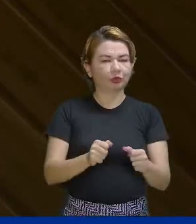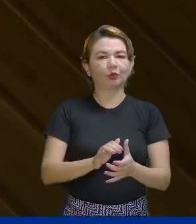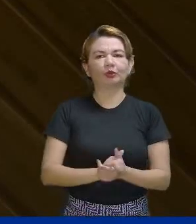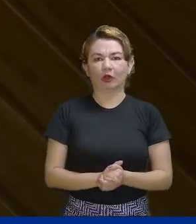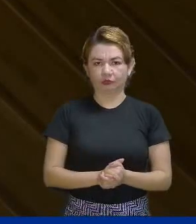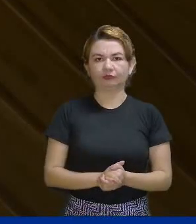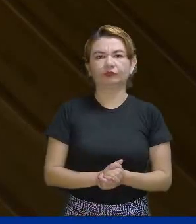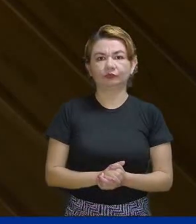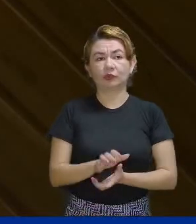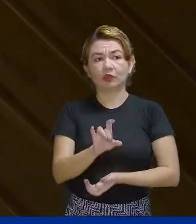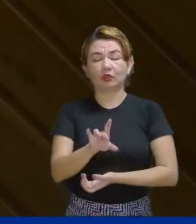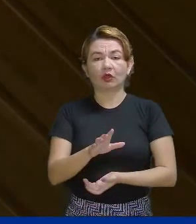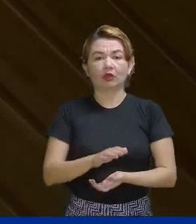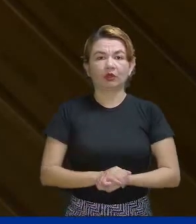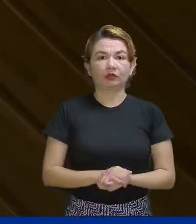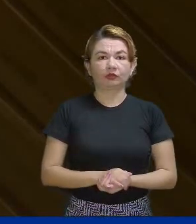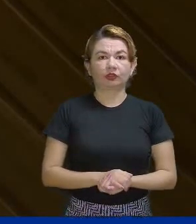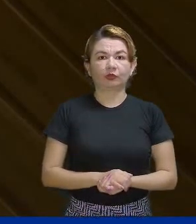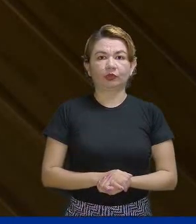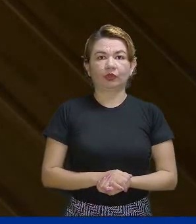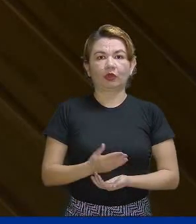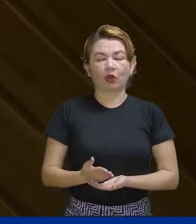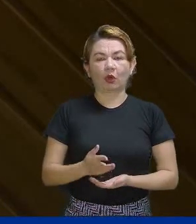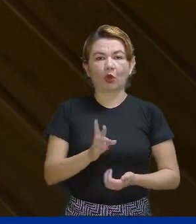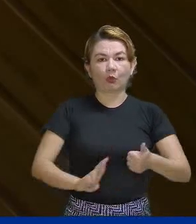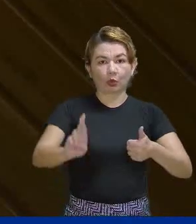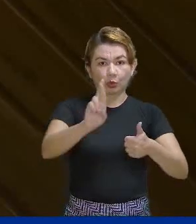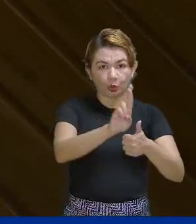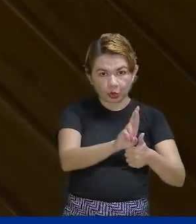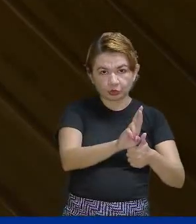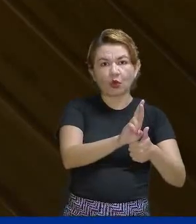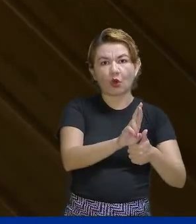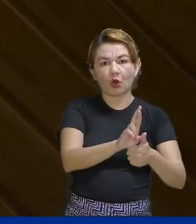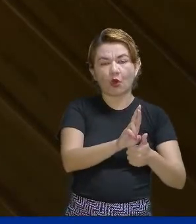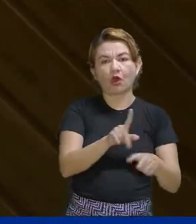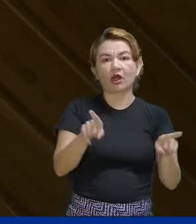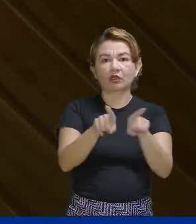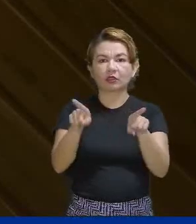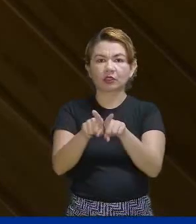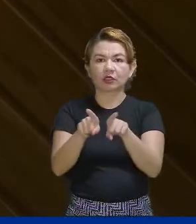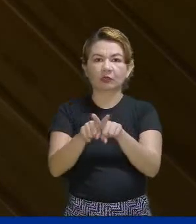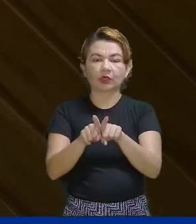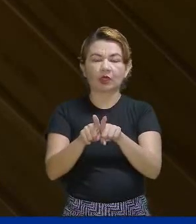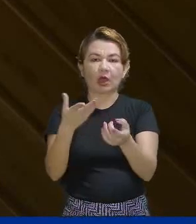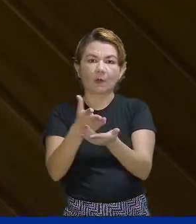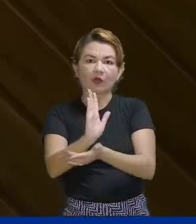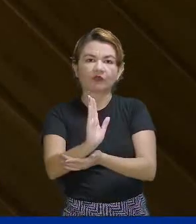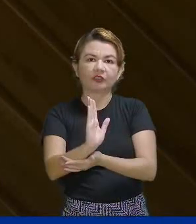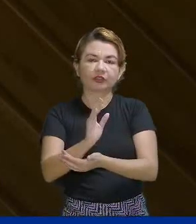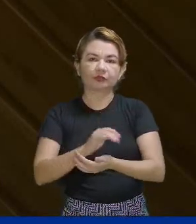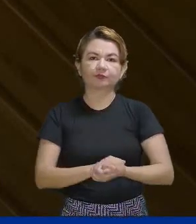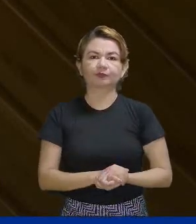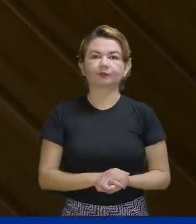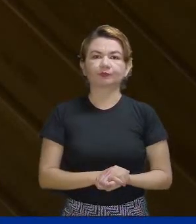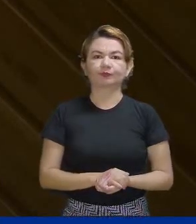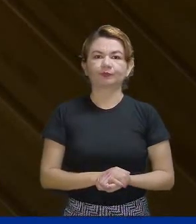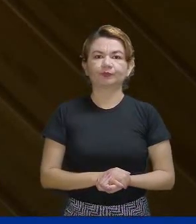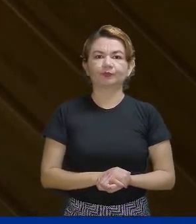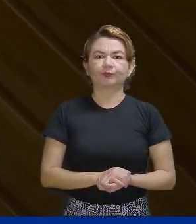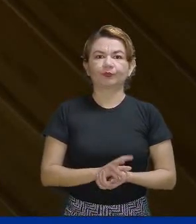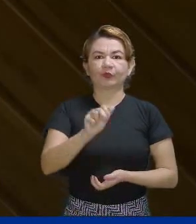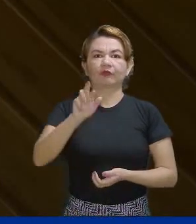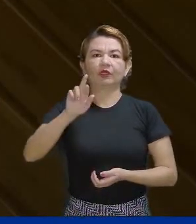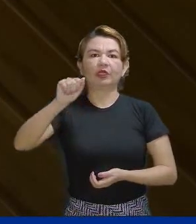acompanhado não só pelo ilustríssimo senhor procurador, como também sentenciado pela aprovação por aquela